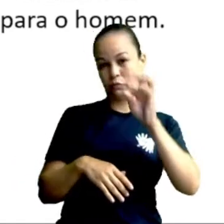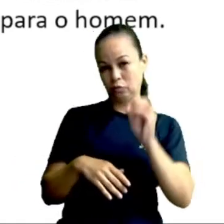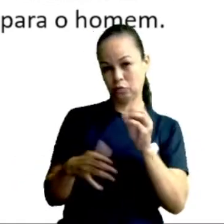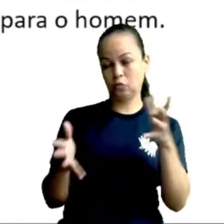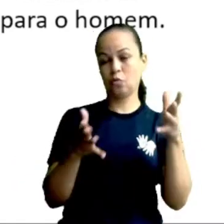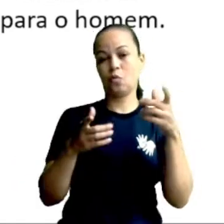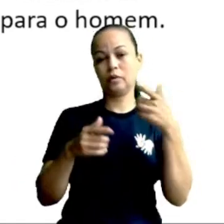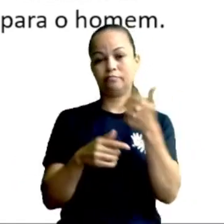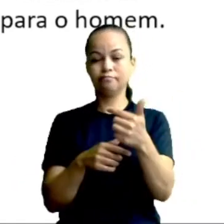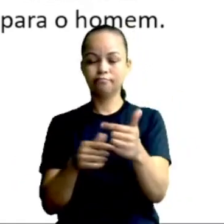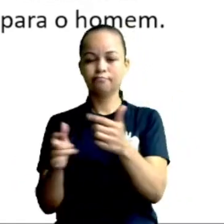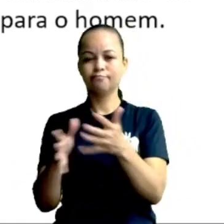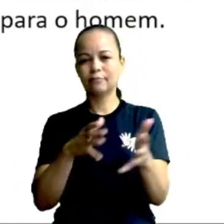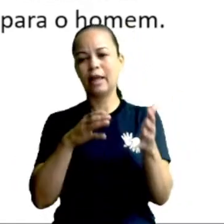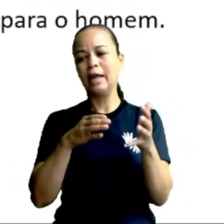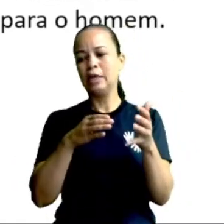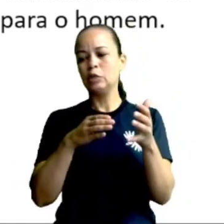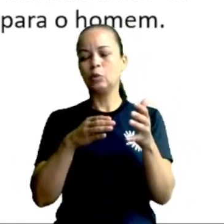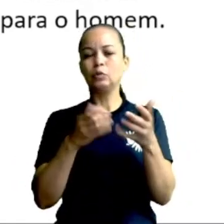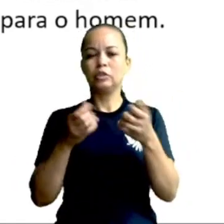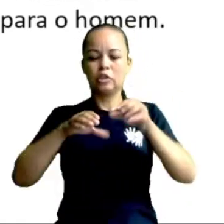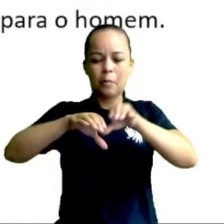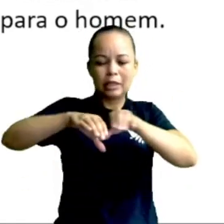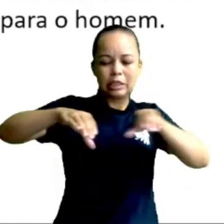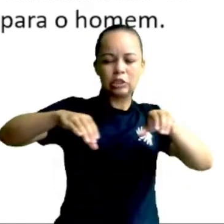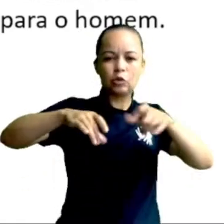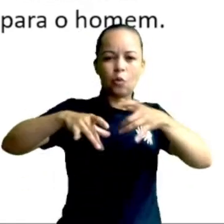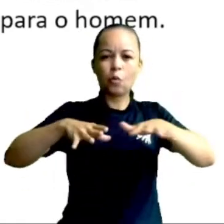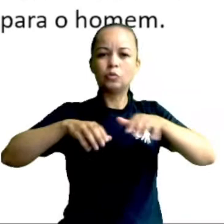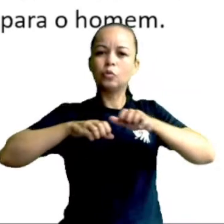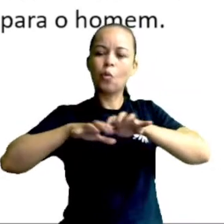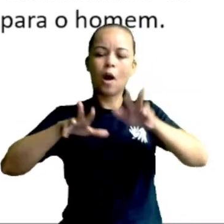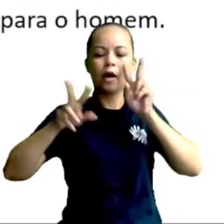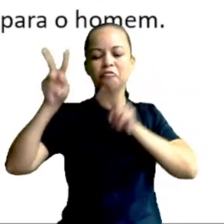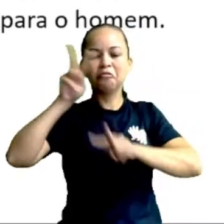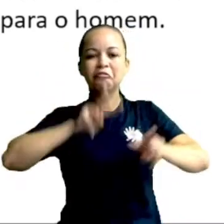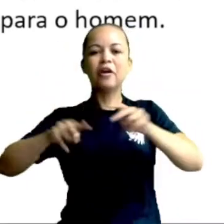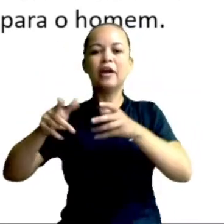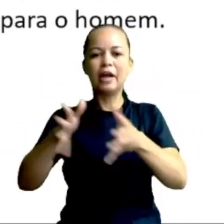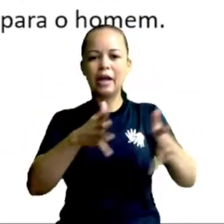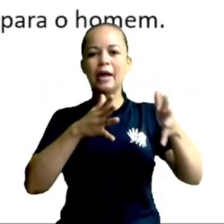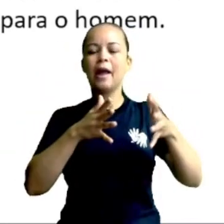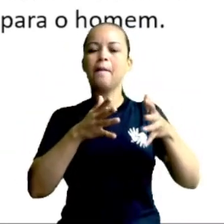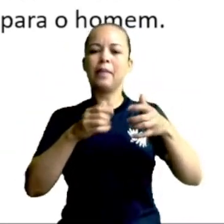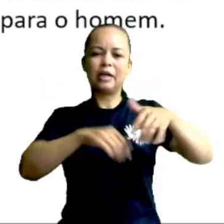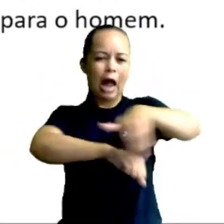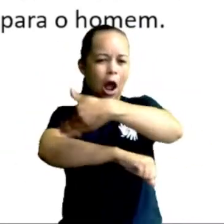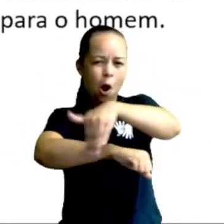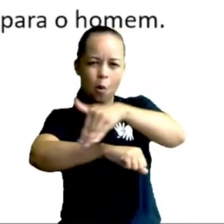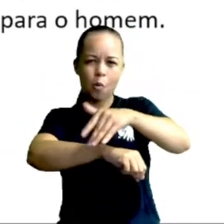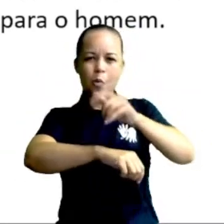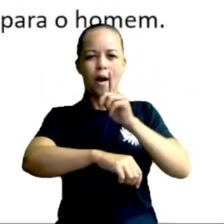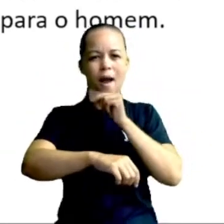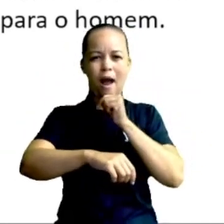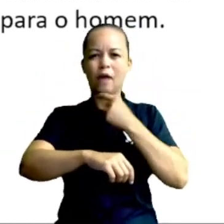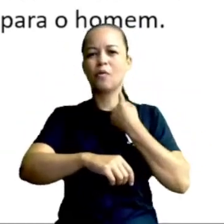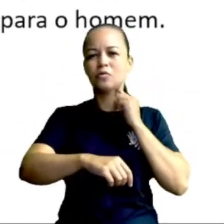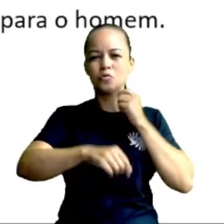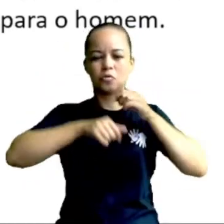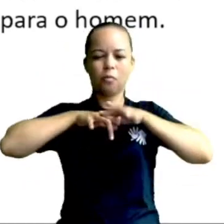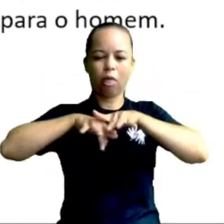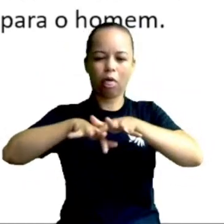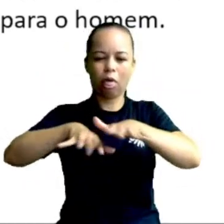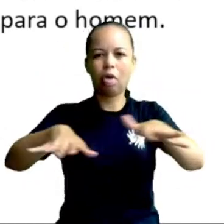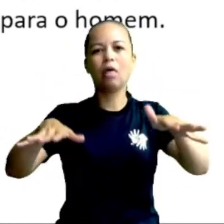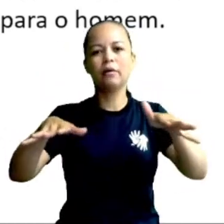um sistema de esgoto, né, encanado, então temos aquela questão do esgoto a céu aberto, né, que os dejetos passam pelo meio da rua, isso também vai